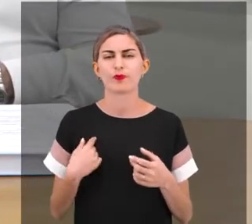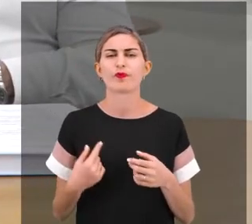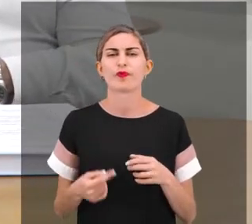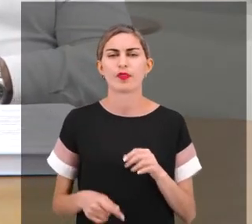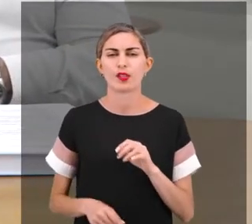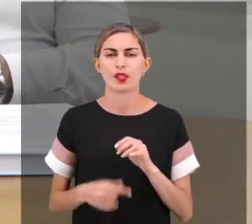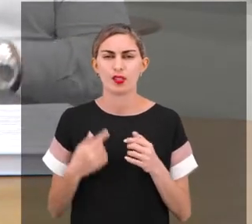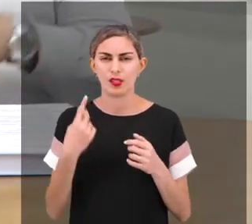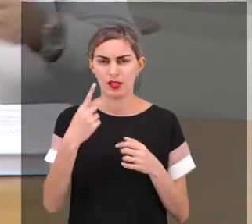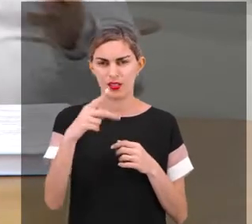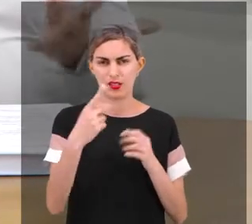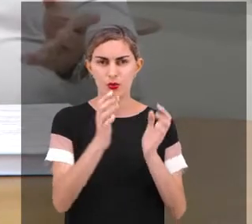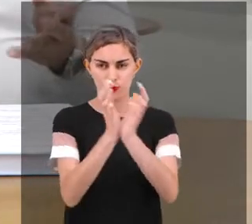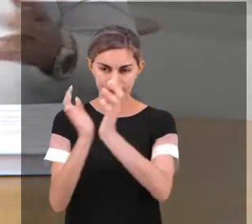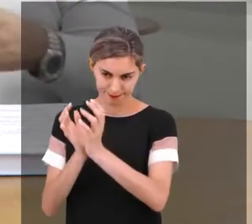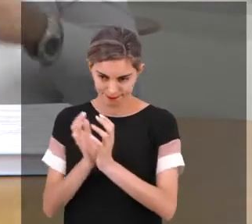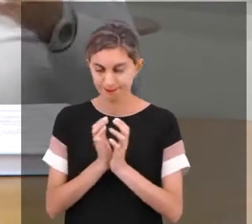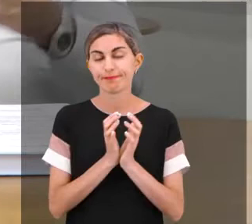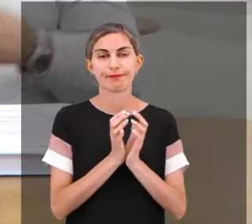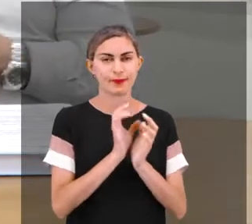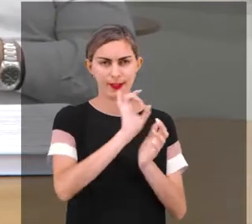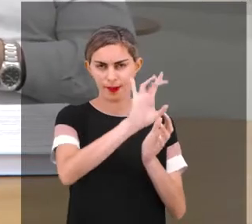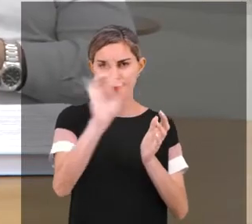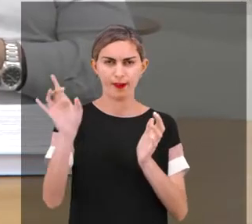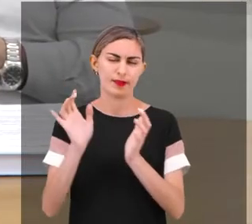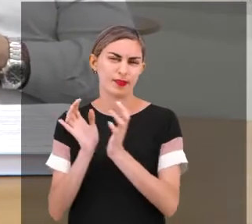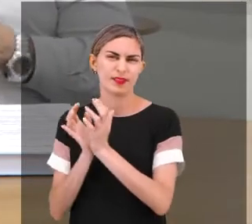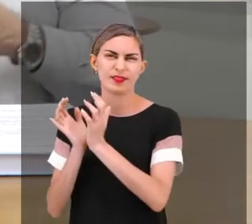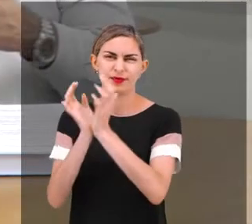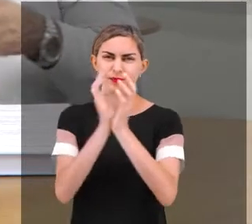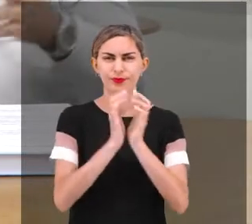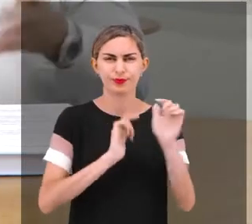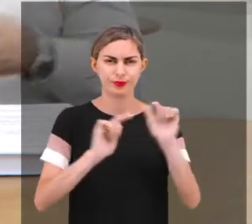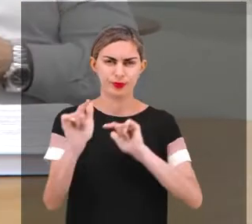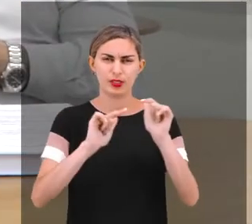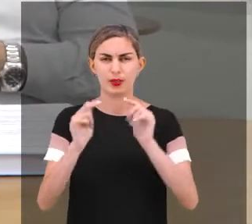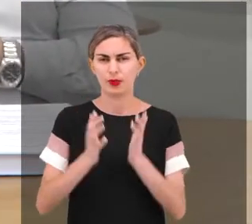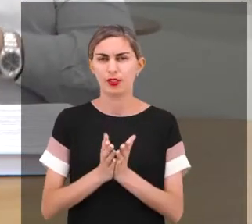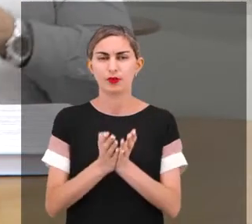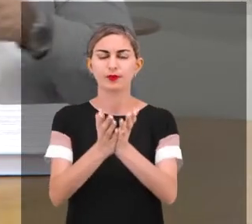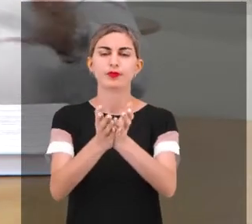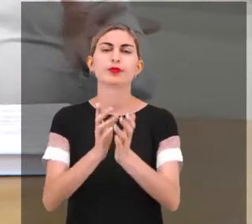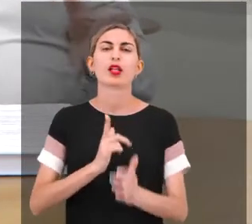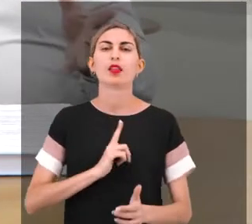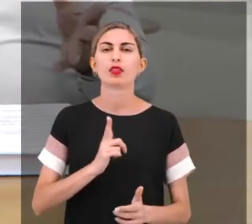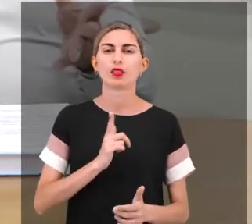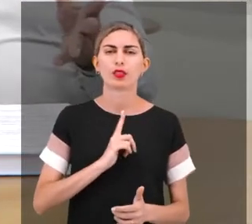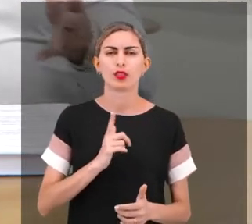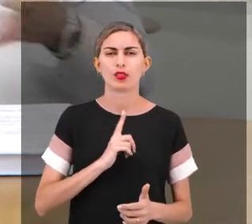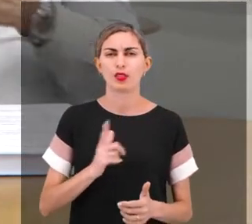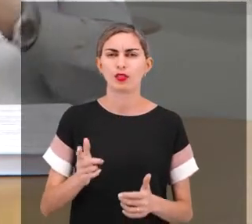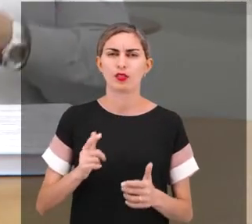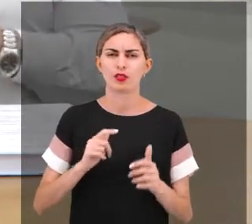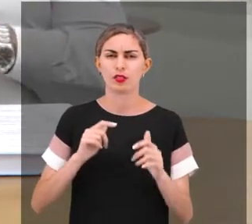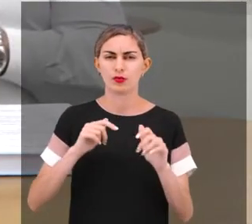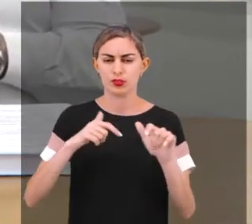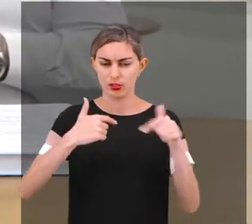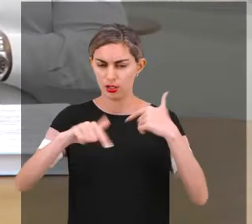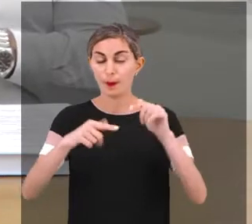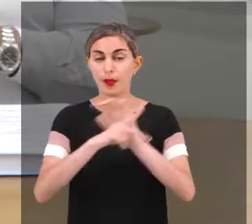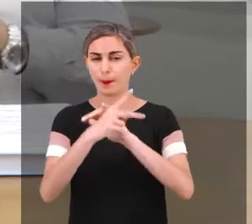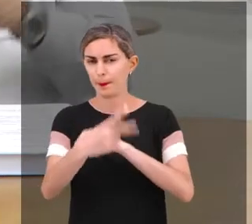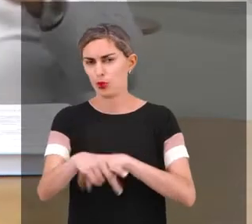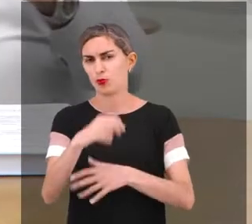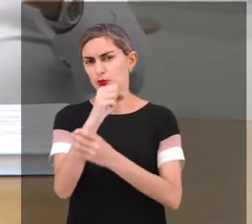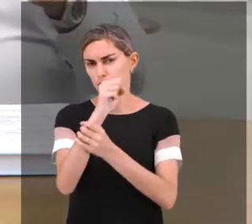questão das equipes, o papel das equipes no trabalho portuário, nós temos os serviços